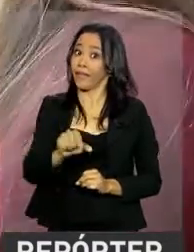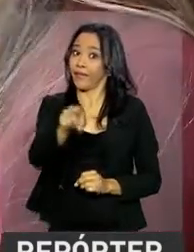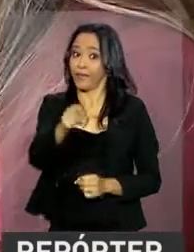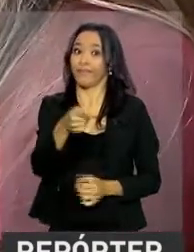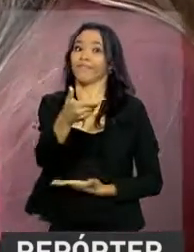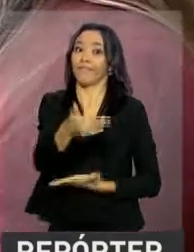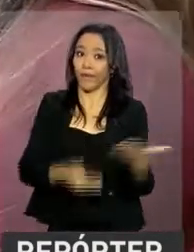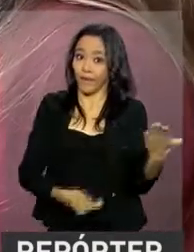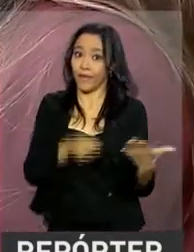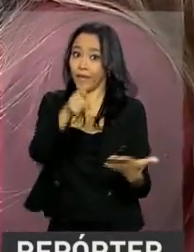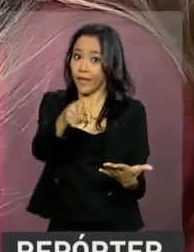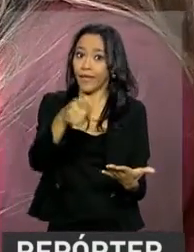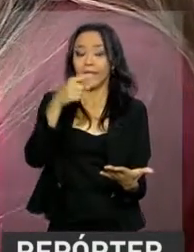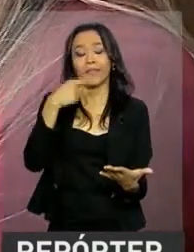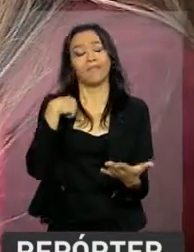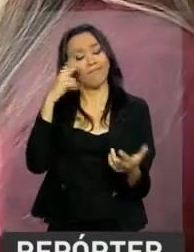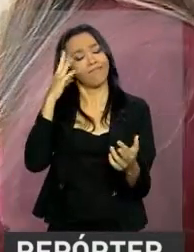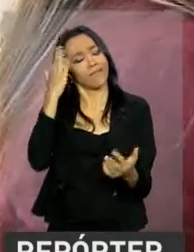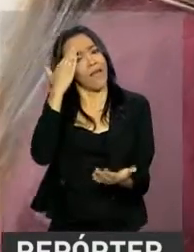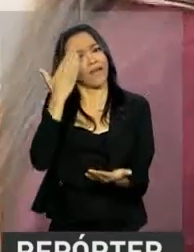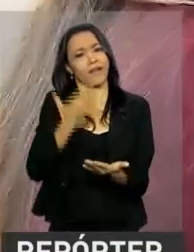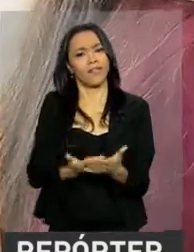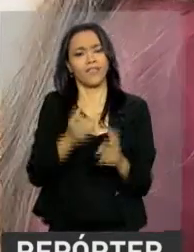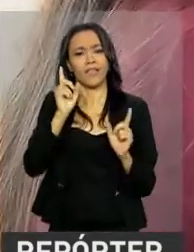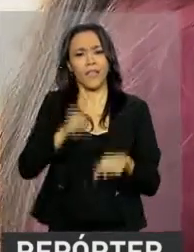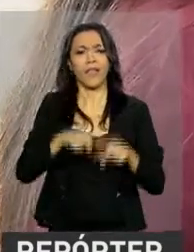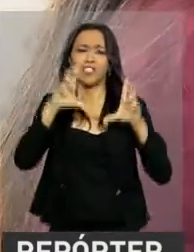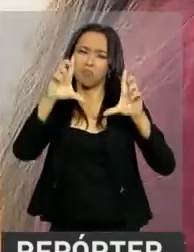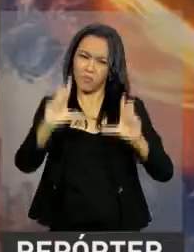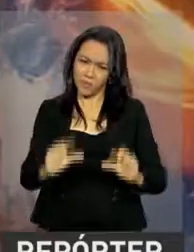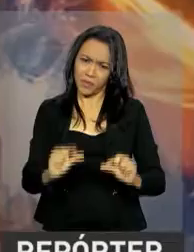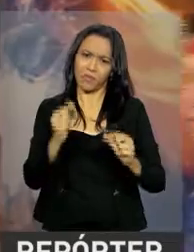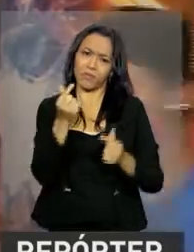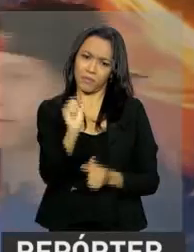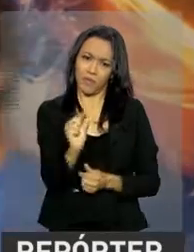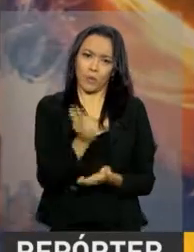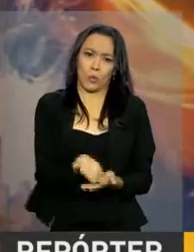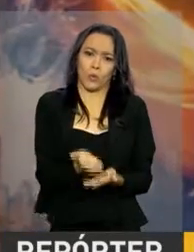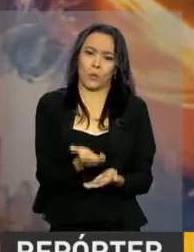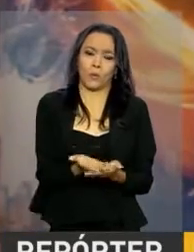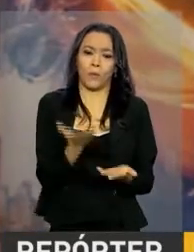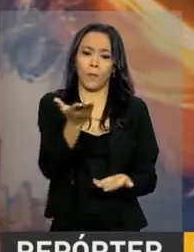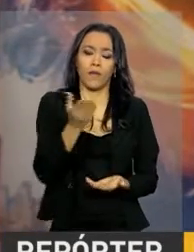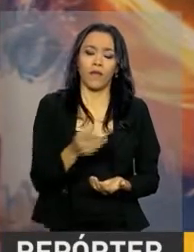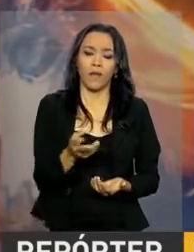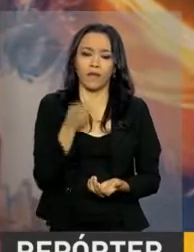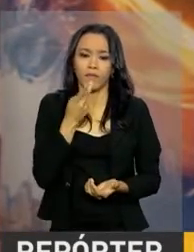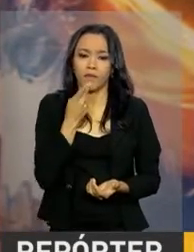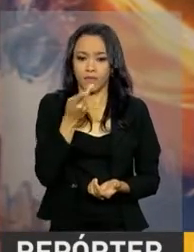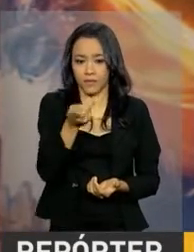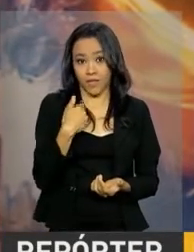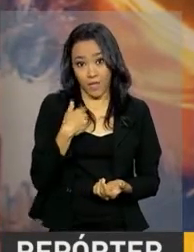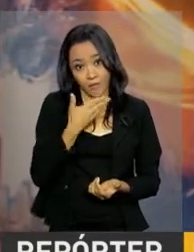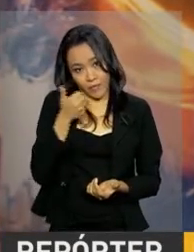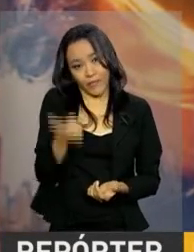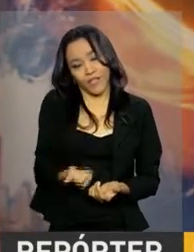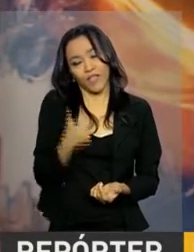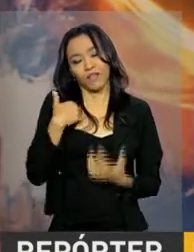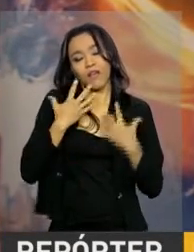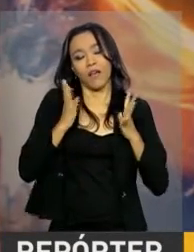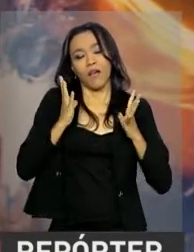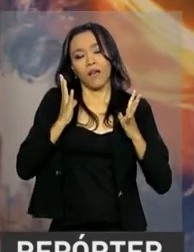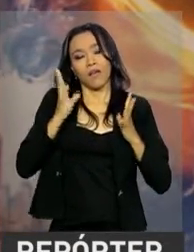do exame, ele acredita que é hora de diminuir o ritmo. Essa reta final agora eu preferi descansar